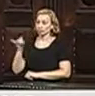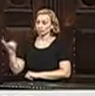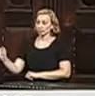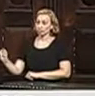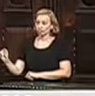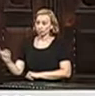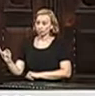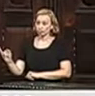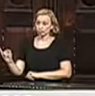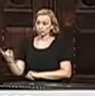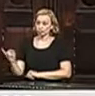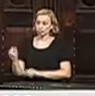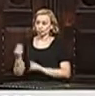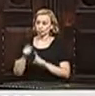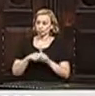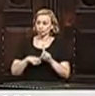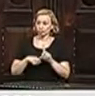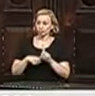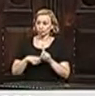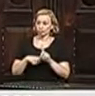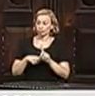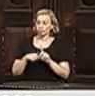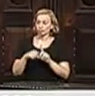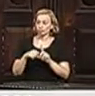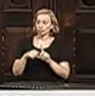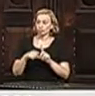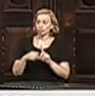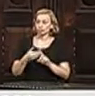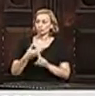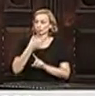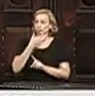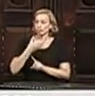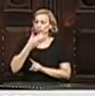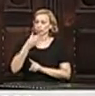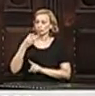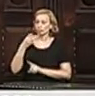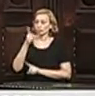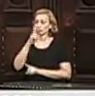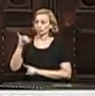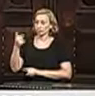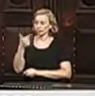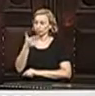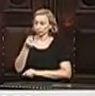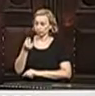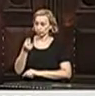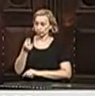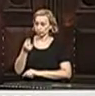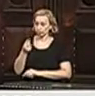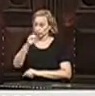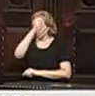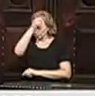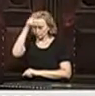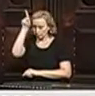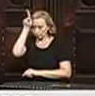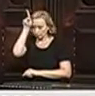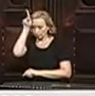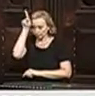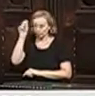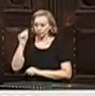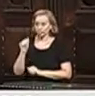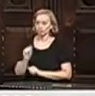de 20 de dezembro, para que o prefeito e a Câmara Municipal do Rio de Janeiro